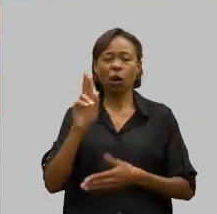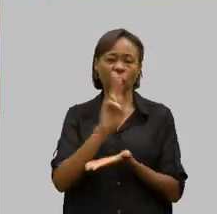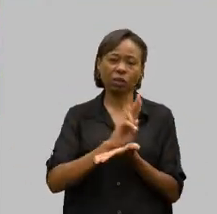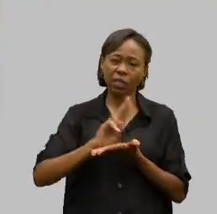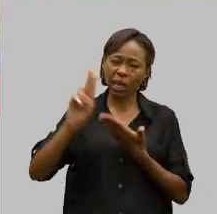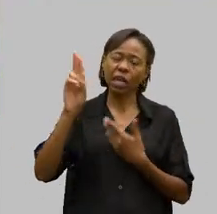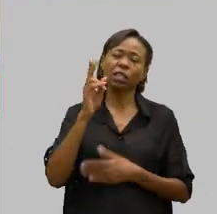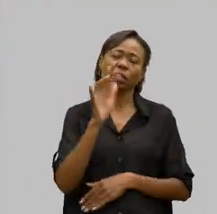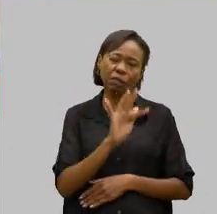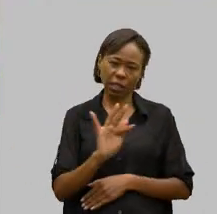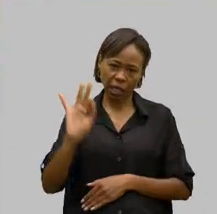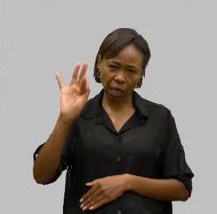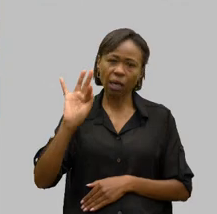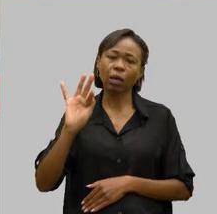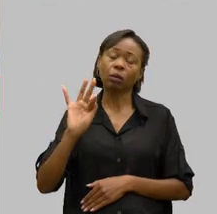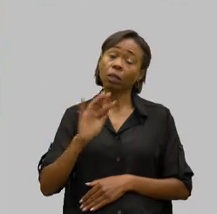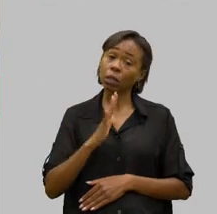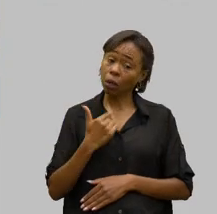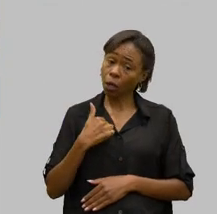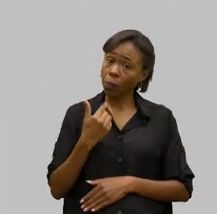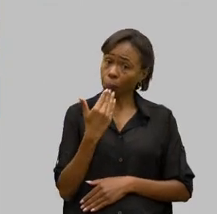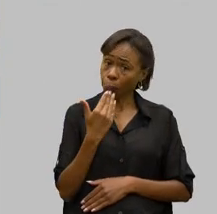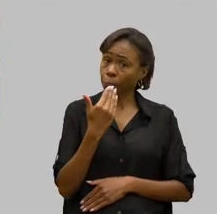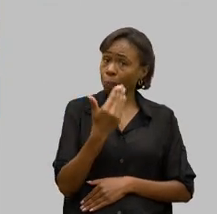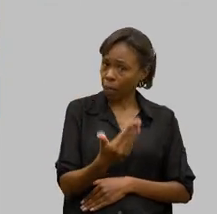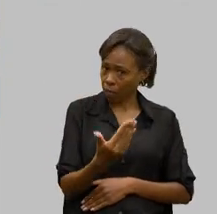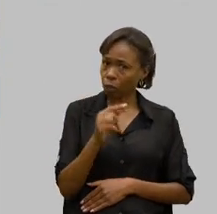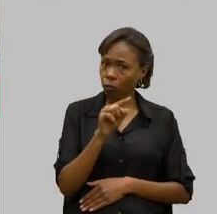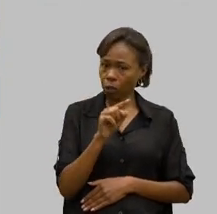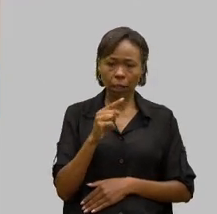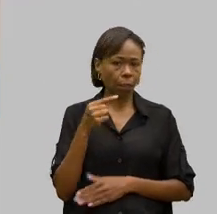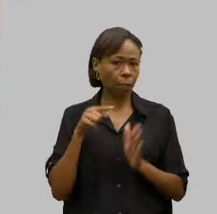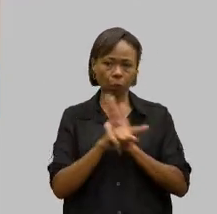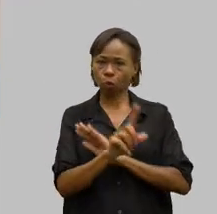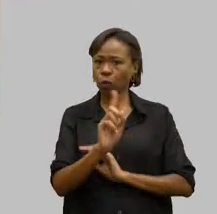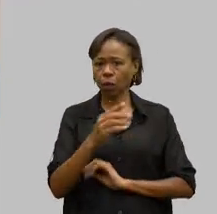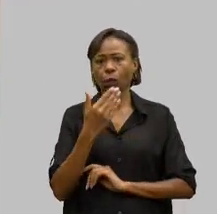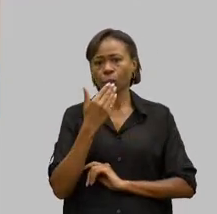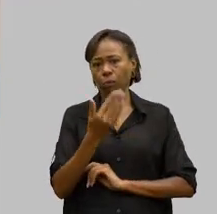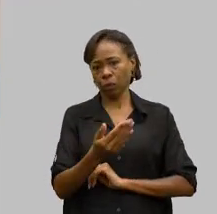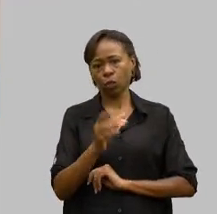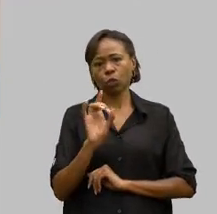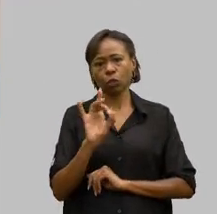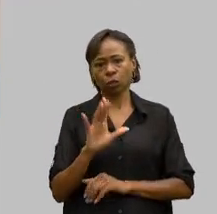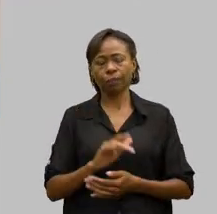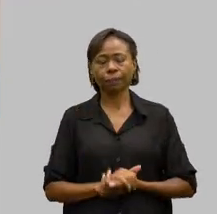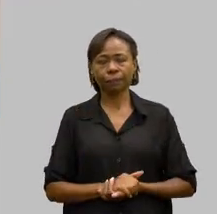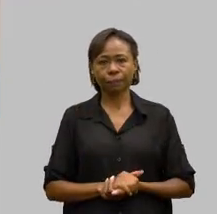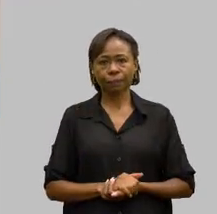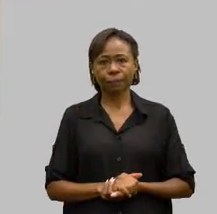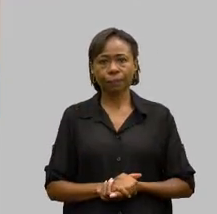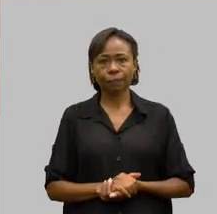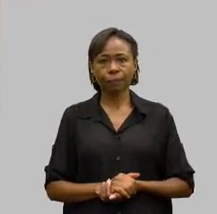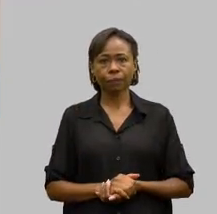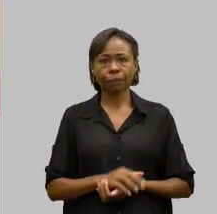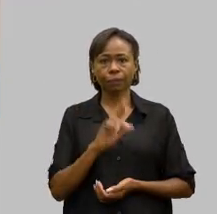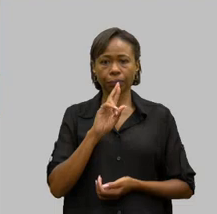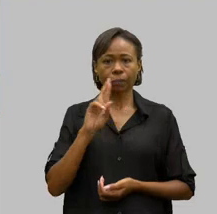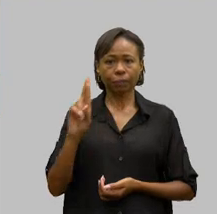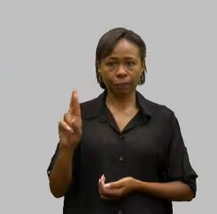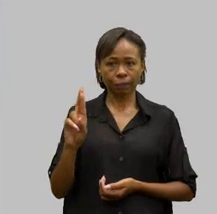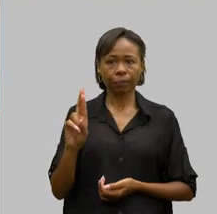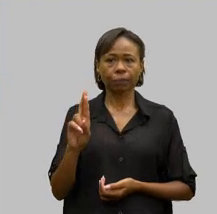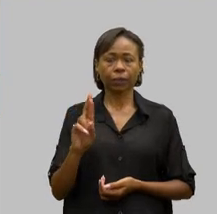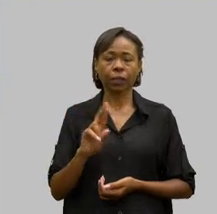no geral. Então, é um apelo que eu faço e não uma pergunta. Muito obrigada. Palavra para responder os questionamentos mais a deputada